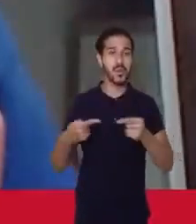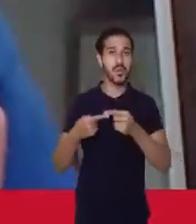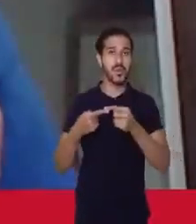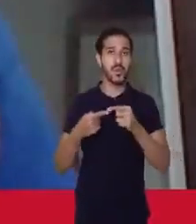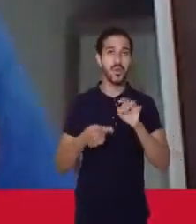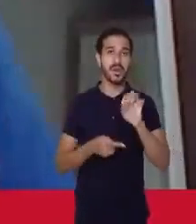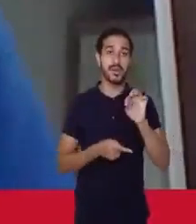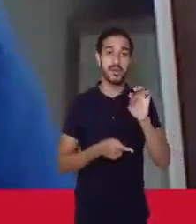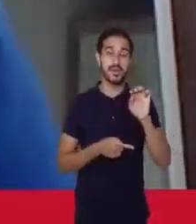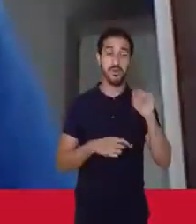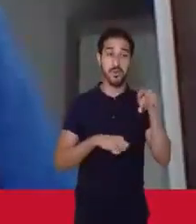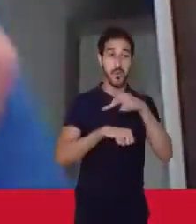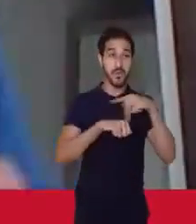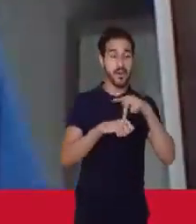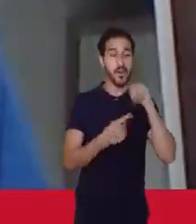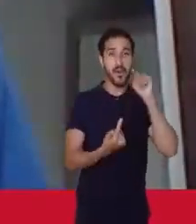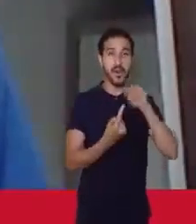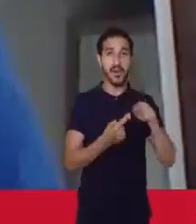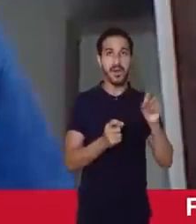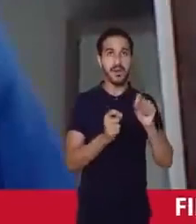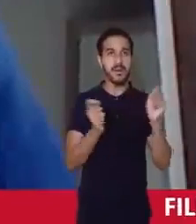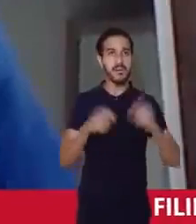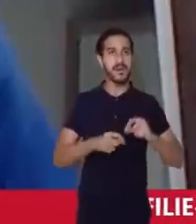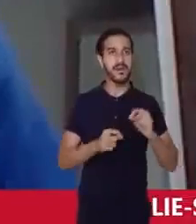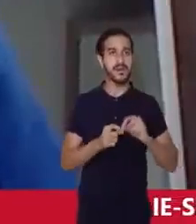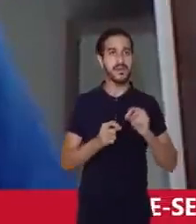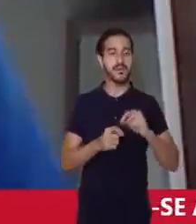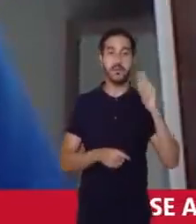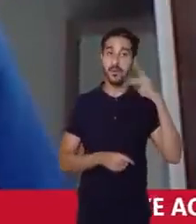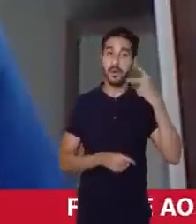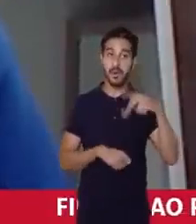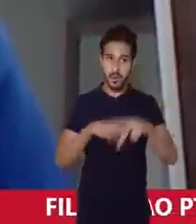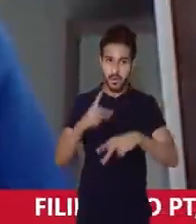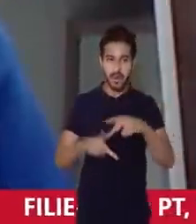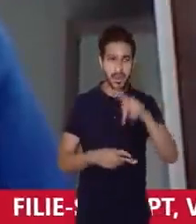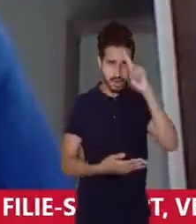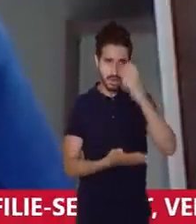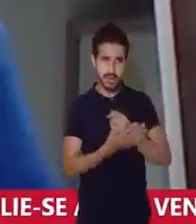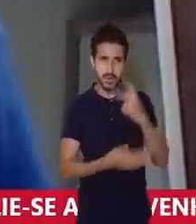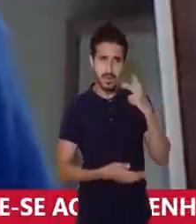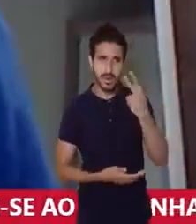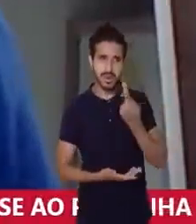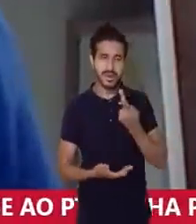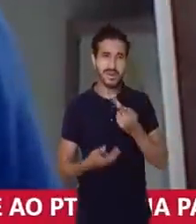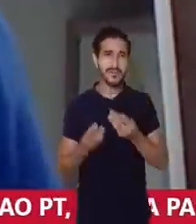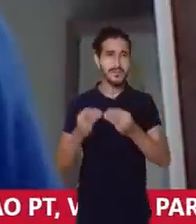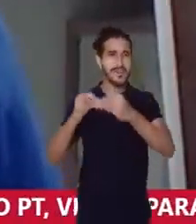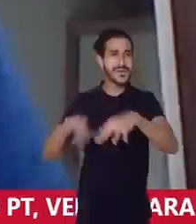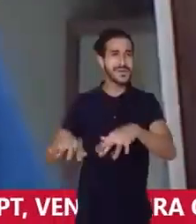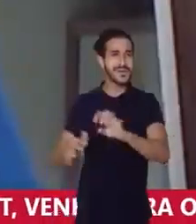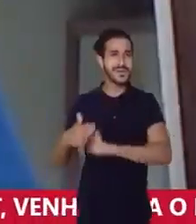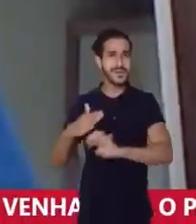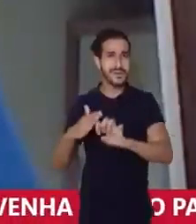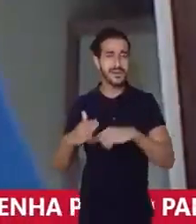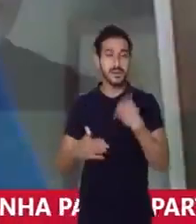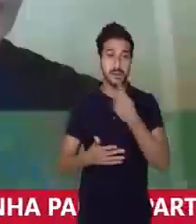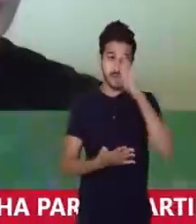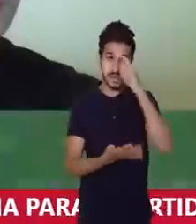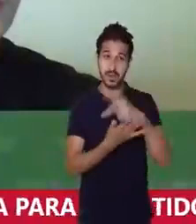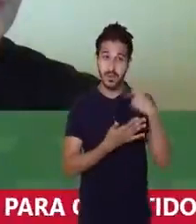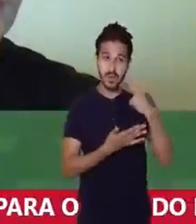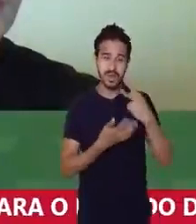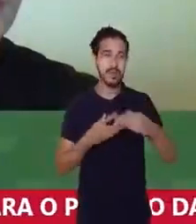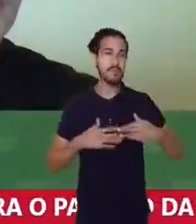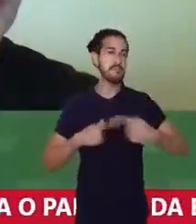do Estado brasileiro para poder fazer políticas para o povo. Foi uma opção política, destruir as empresas. A nossa opção política